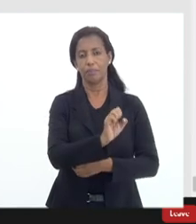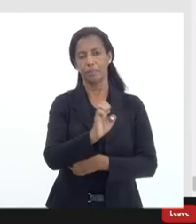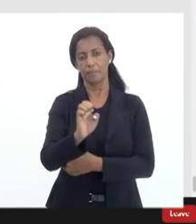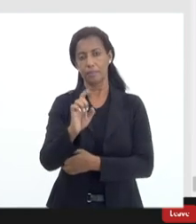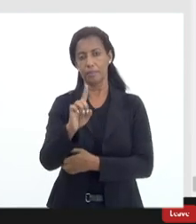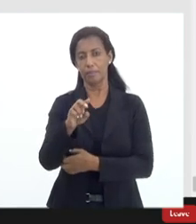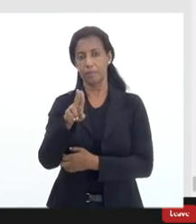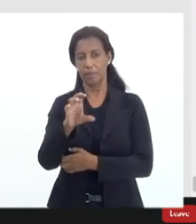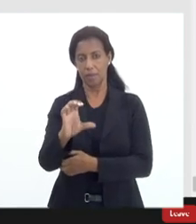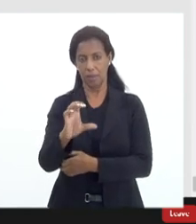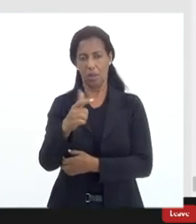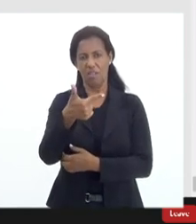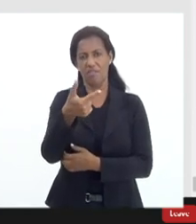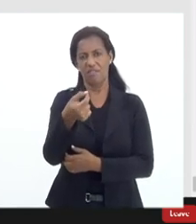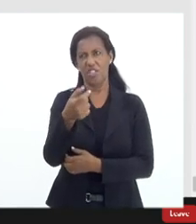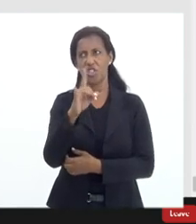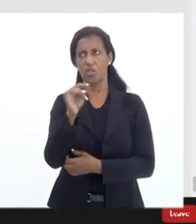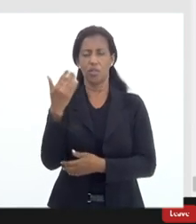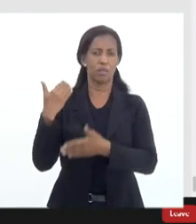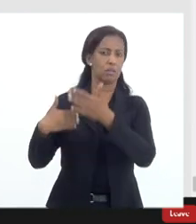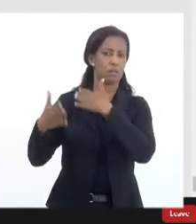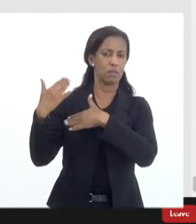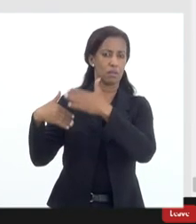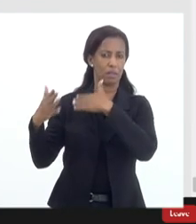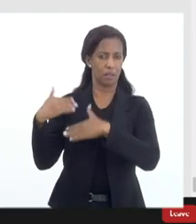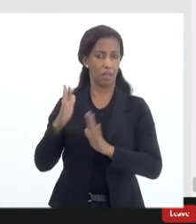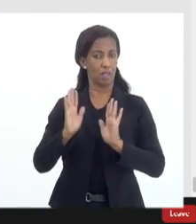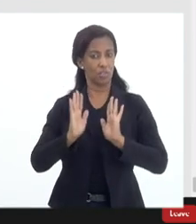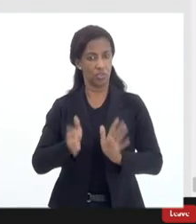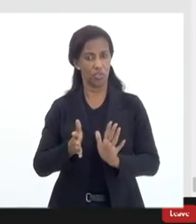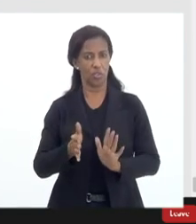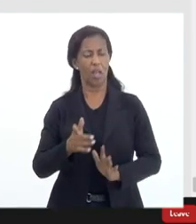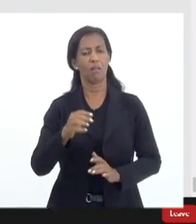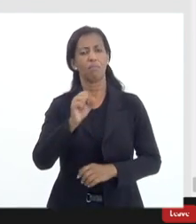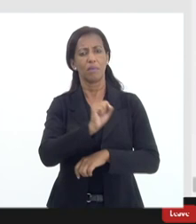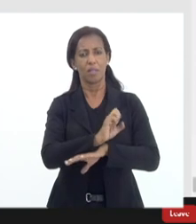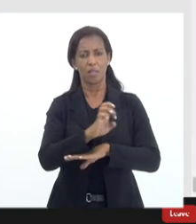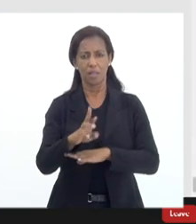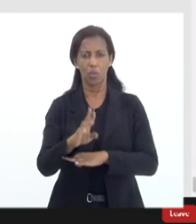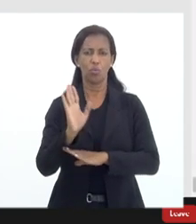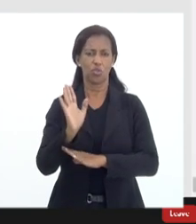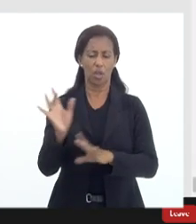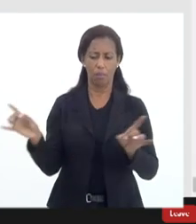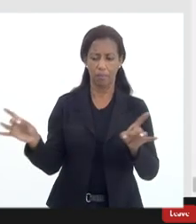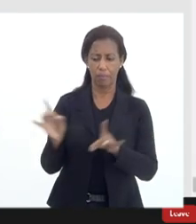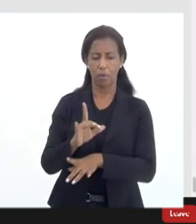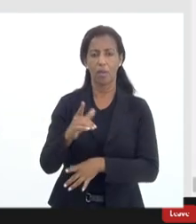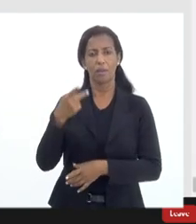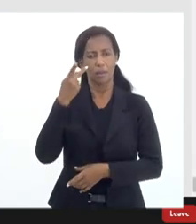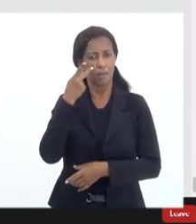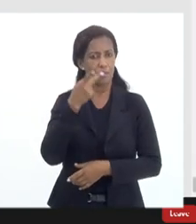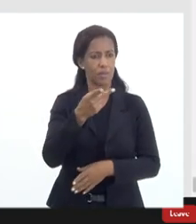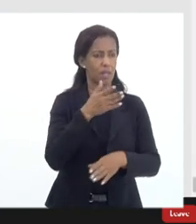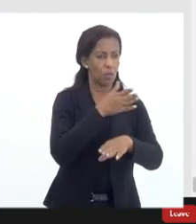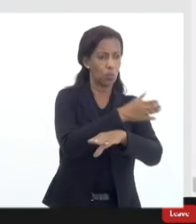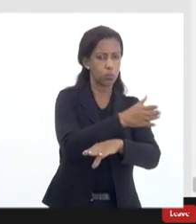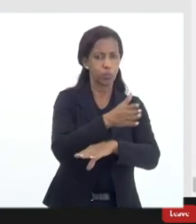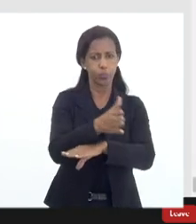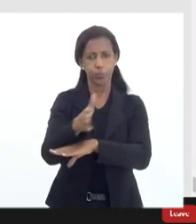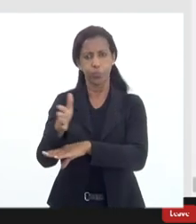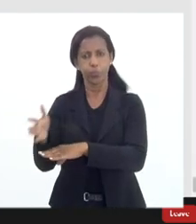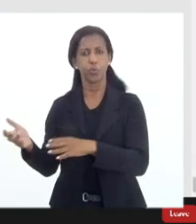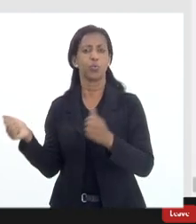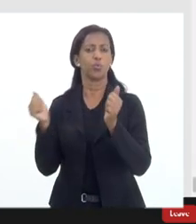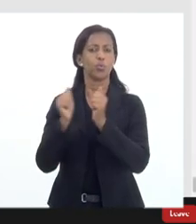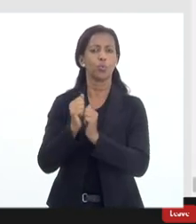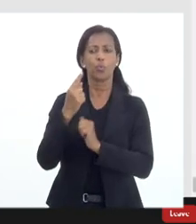Educação ao redor de 20 dias atrás, foi o primeiro. A Secretaria de Educação tem, inclusive, se disponibilizado e temos visitado algumas escolas em conjunto